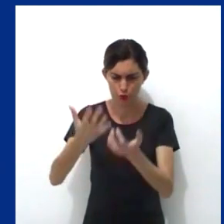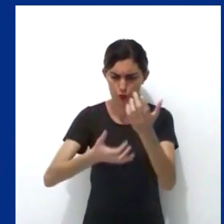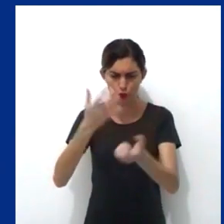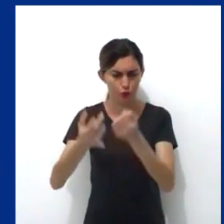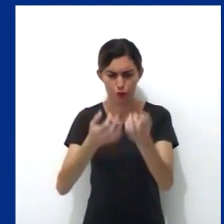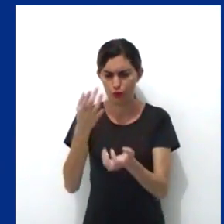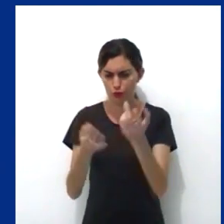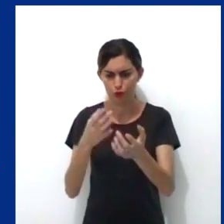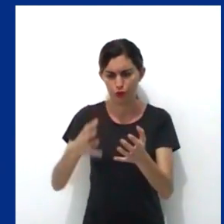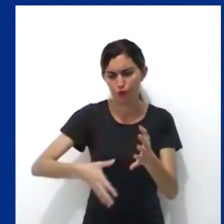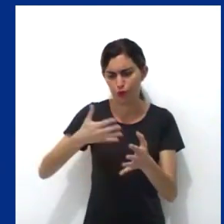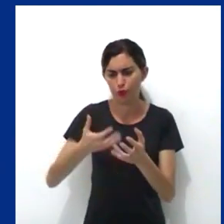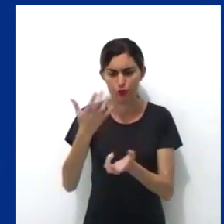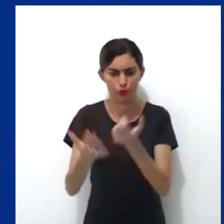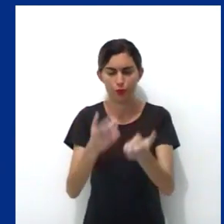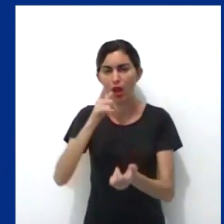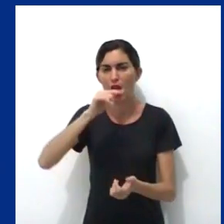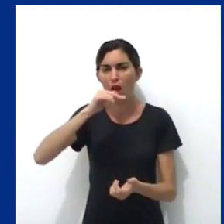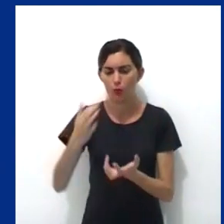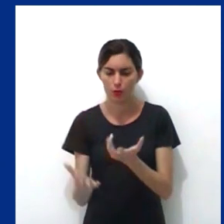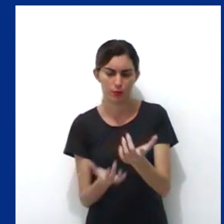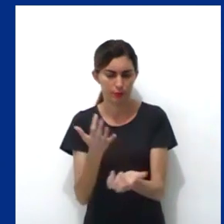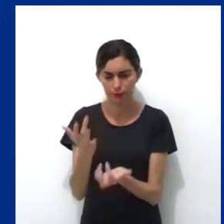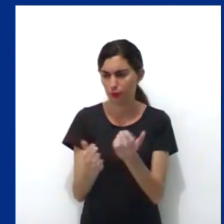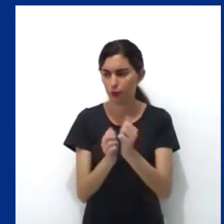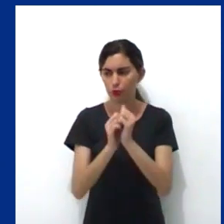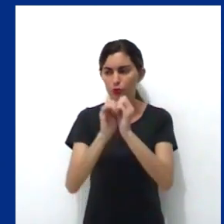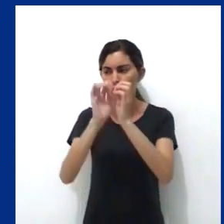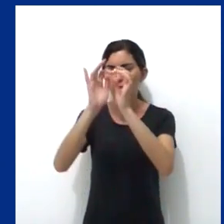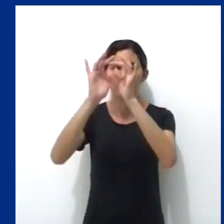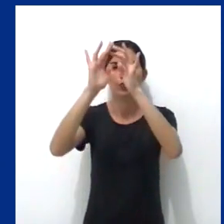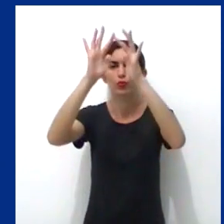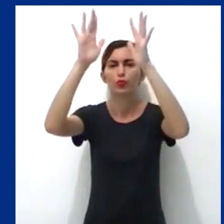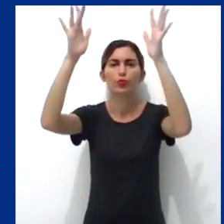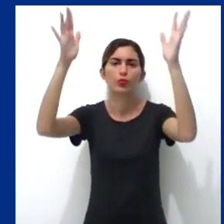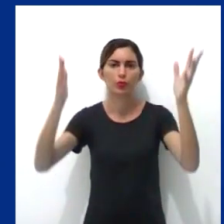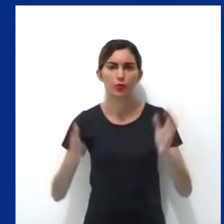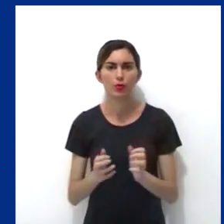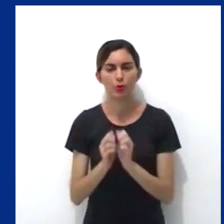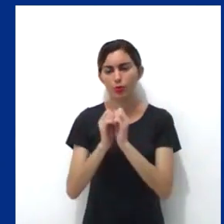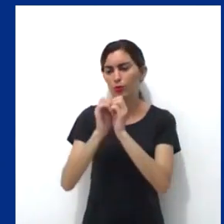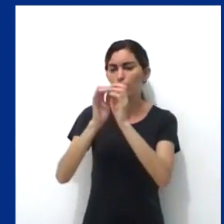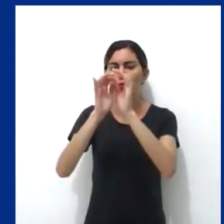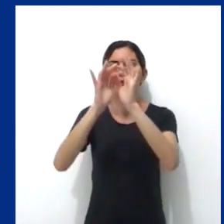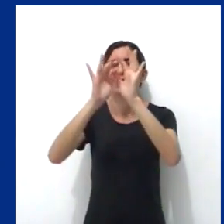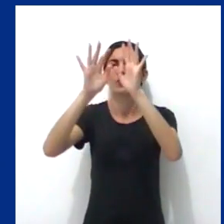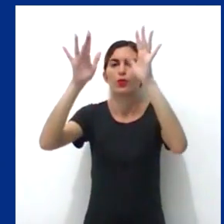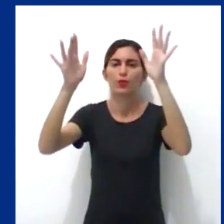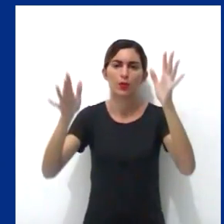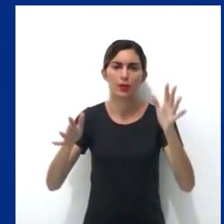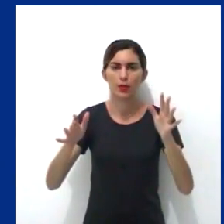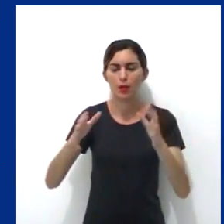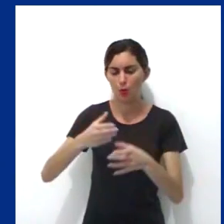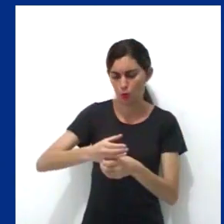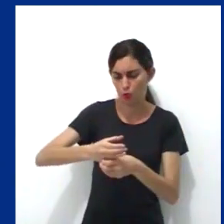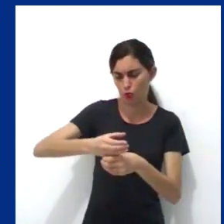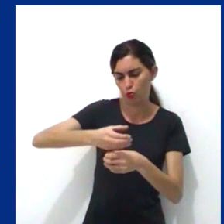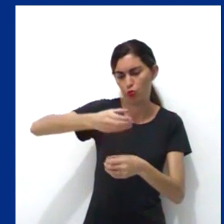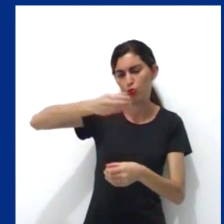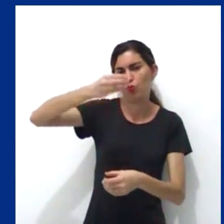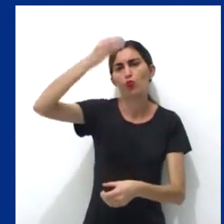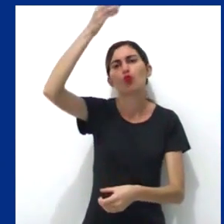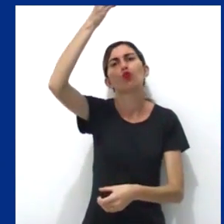fumaça. Por quê? Porque dentro dela tem um forno. Veja aí na imagem, no número 1, o forno, onde é queimado o